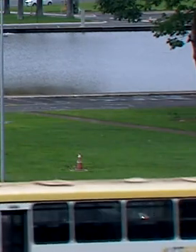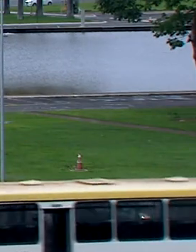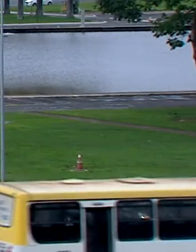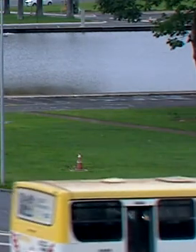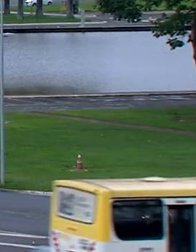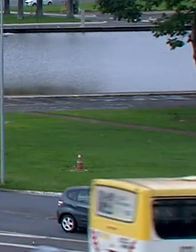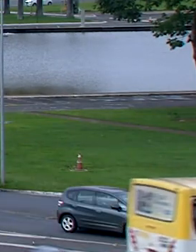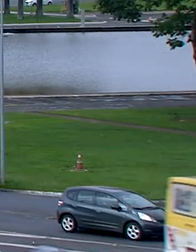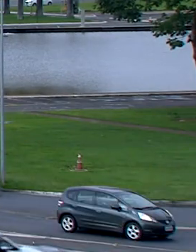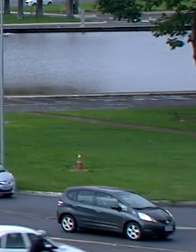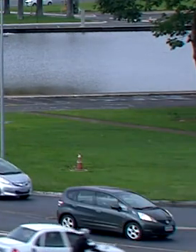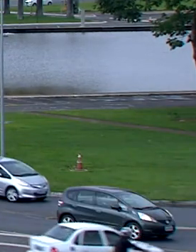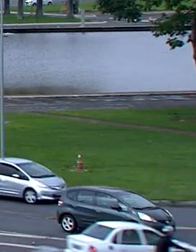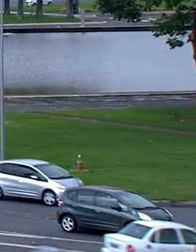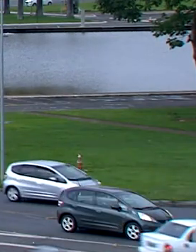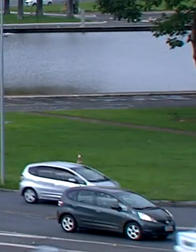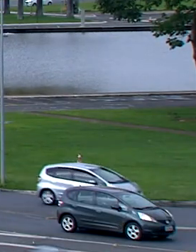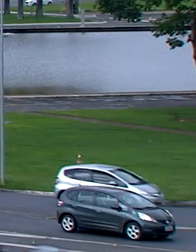tchau.